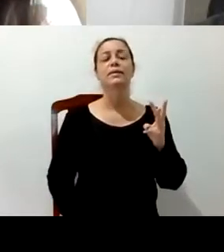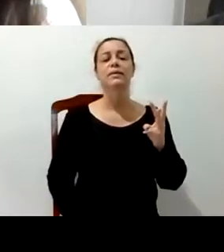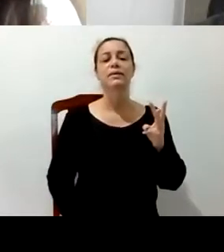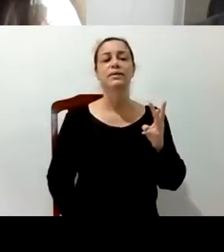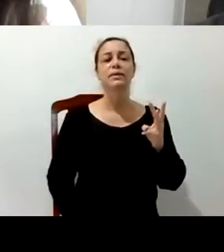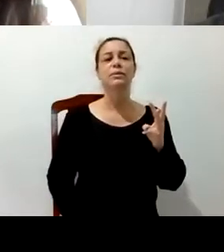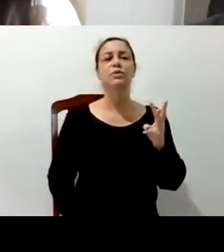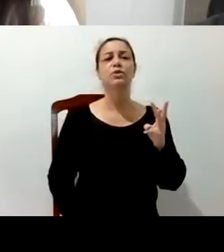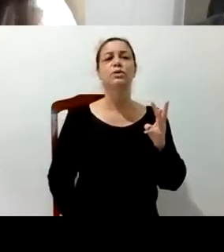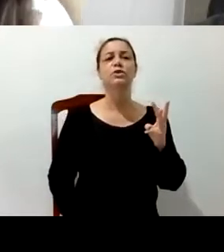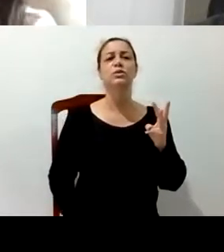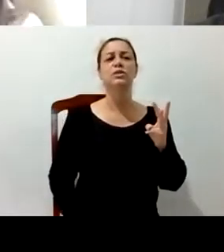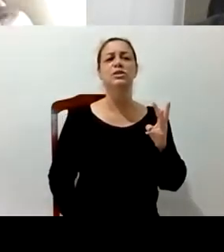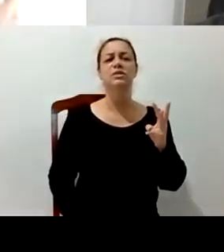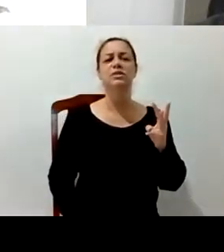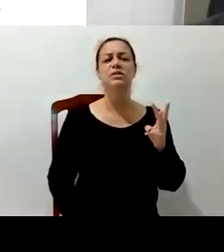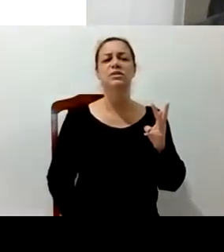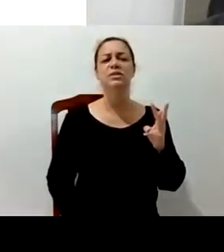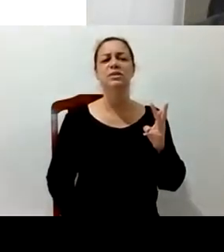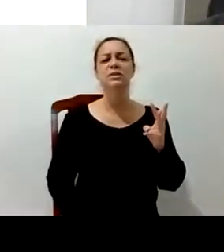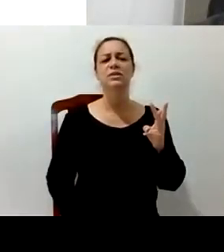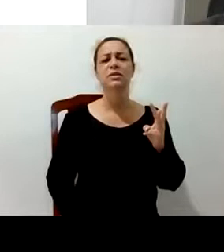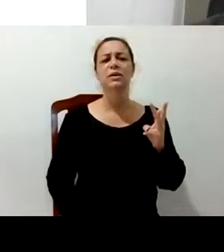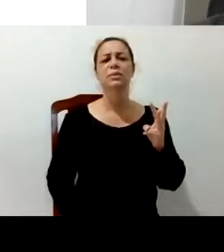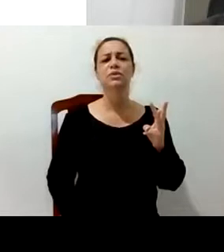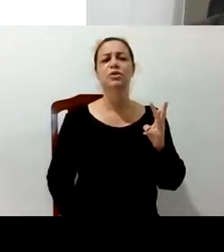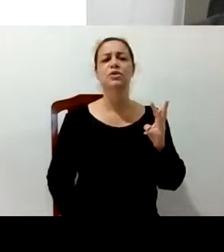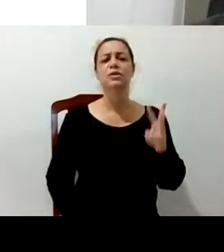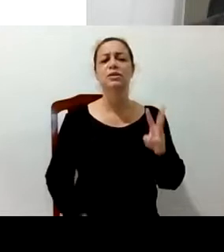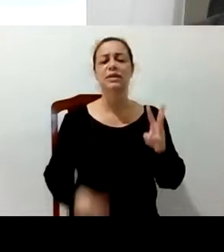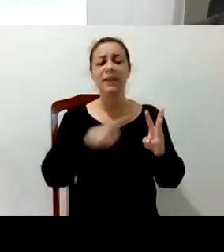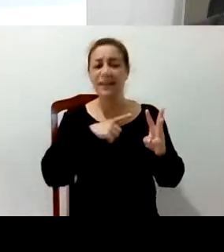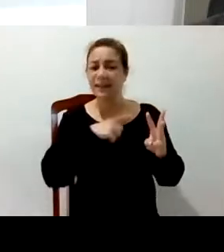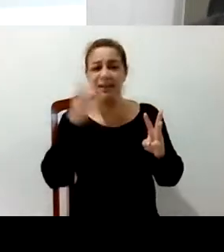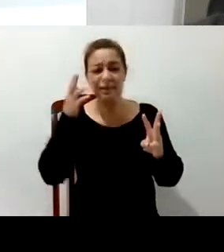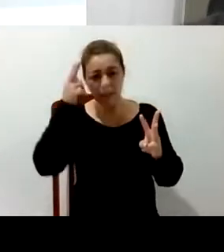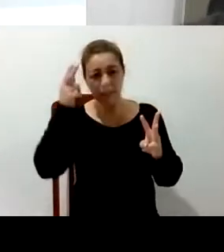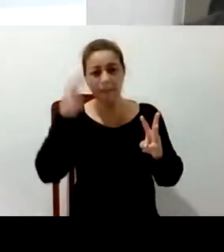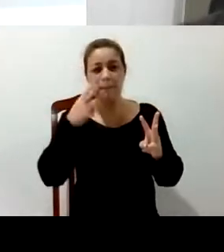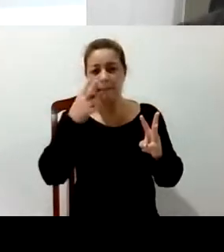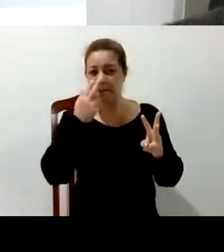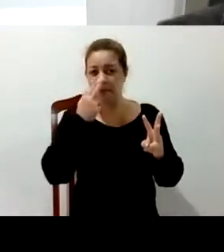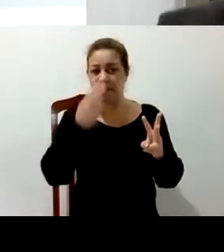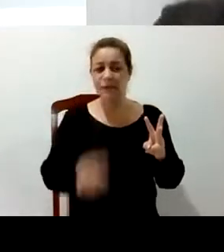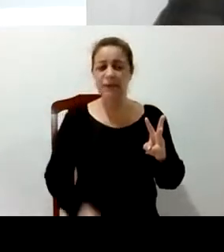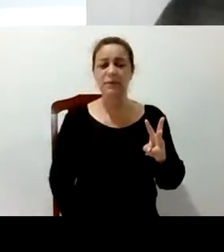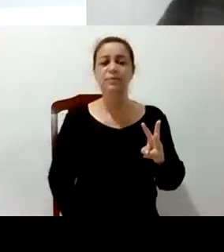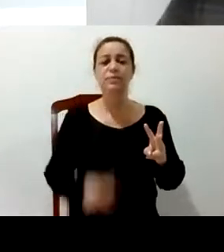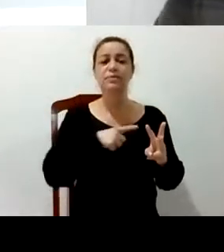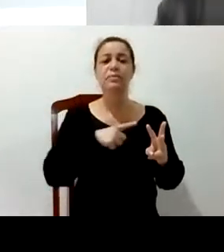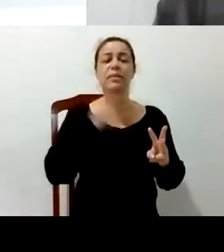o quê? Por que é pouco? E eu não sei não responder. Isso aí eu não sei não. Eu acho que ela está aqui questionando a questão